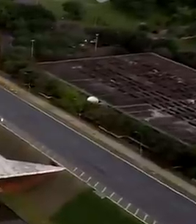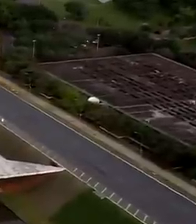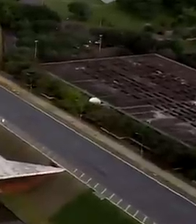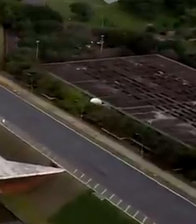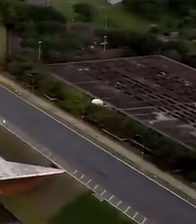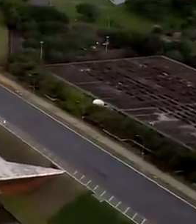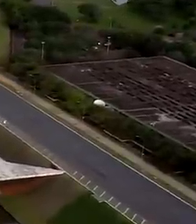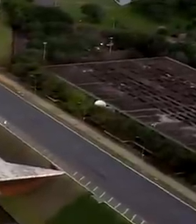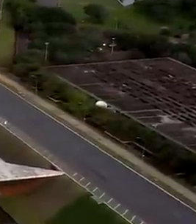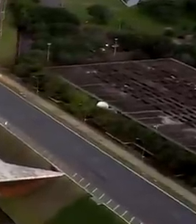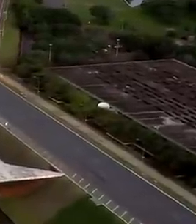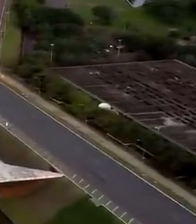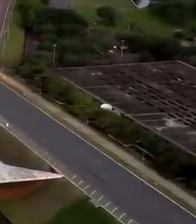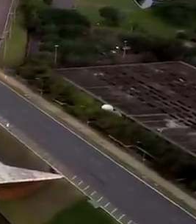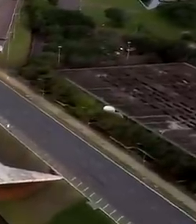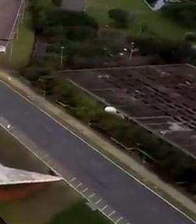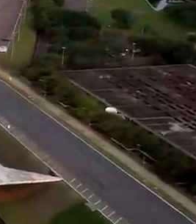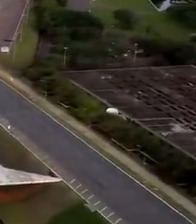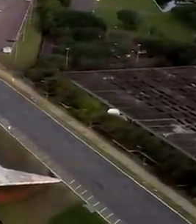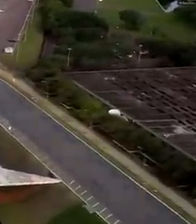Transcrição Legendas Pedro Negri